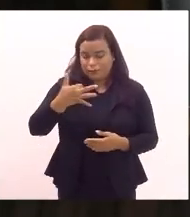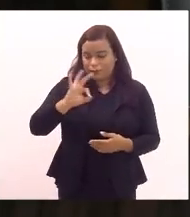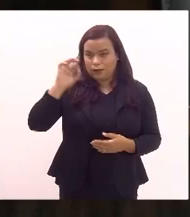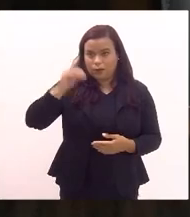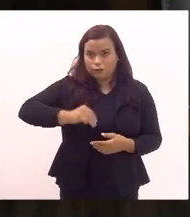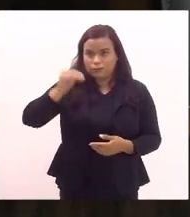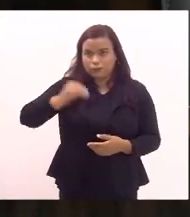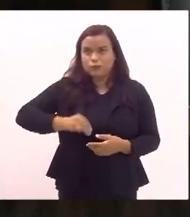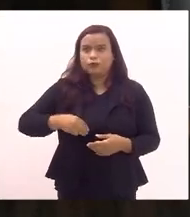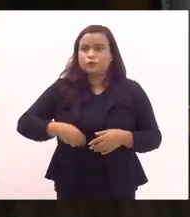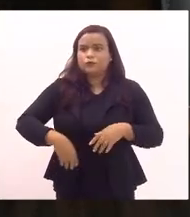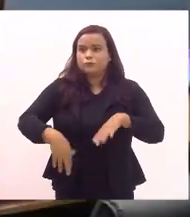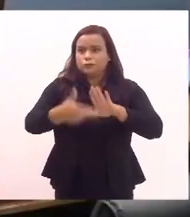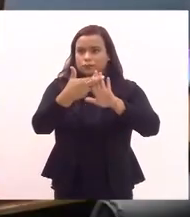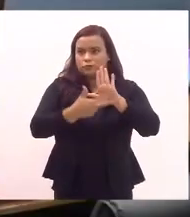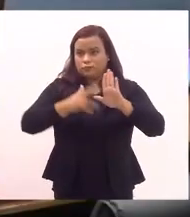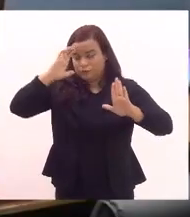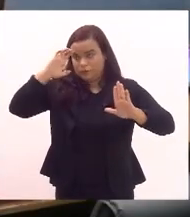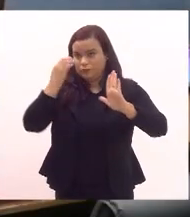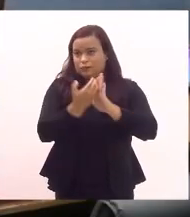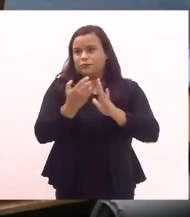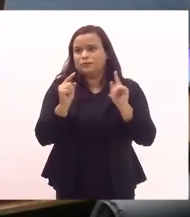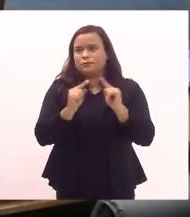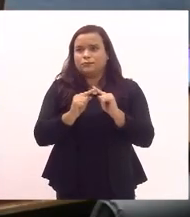dez minutos no tempo regimental